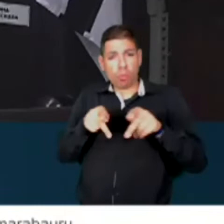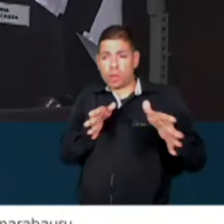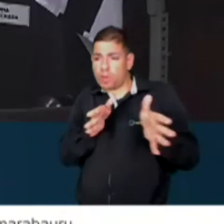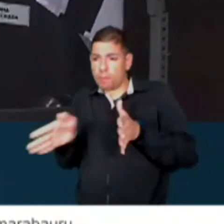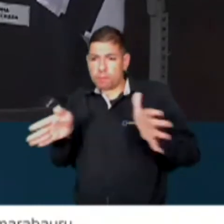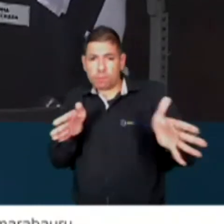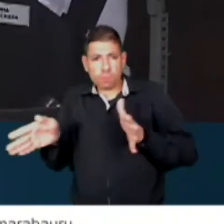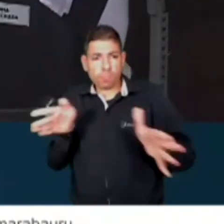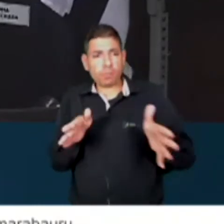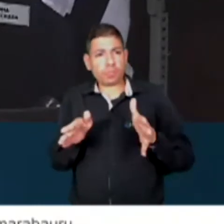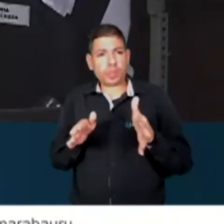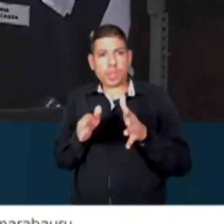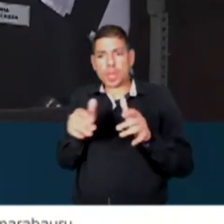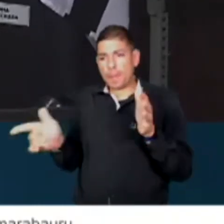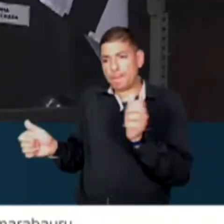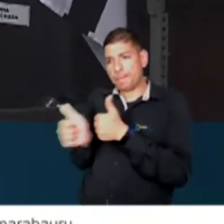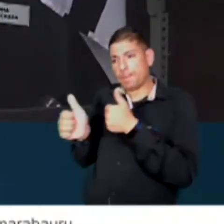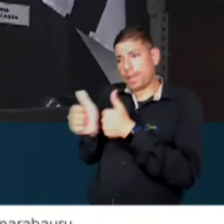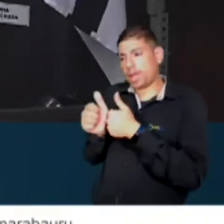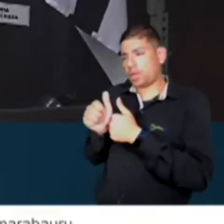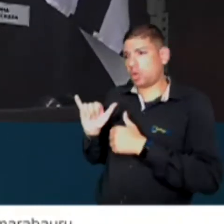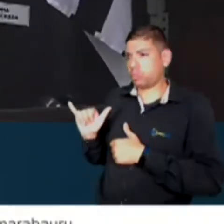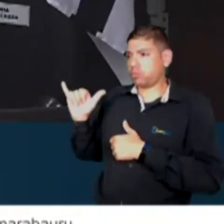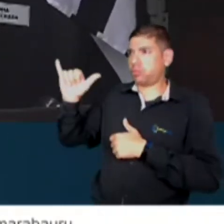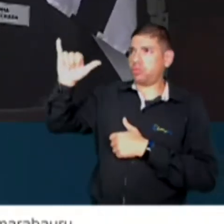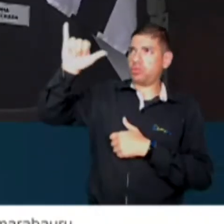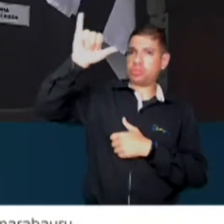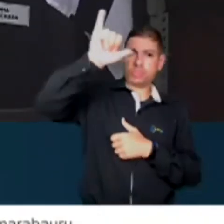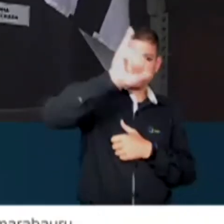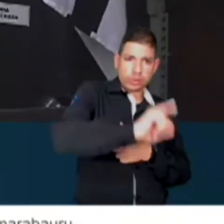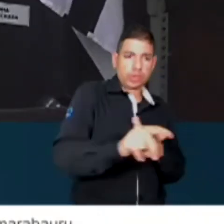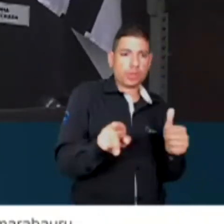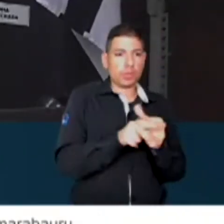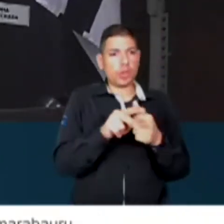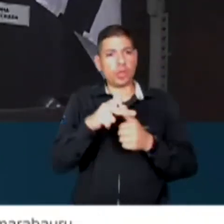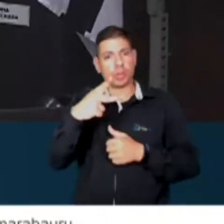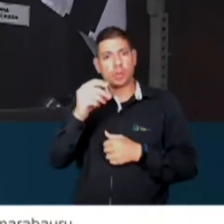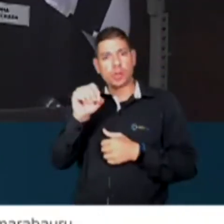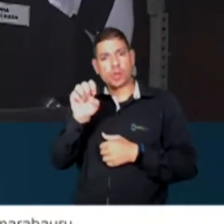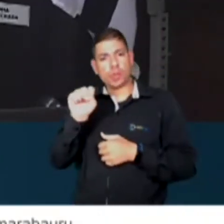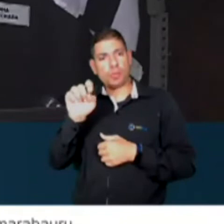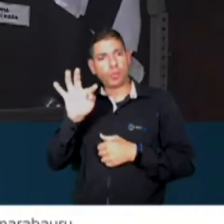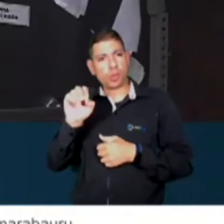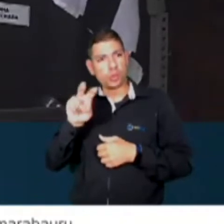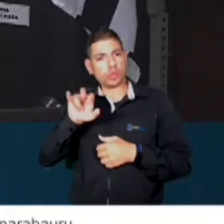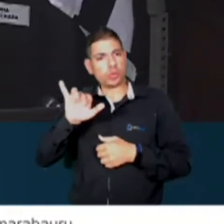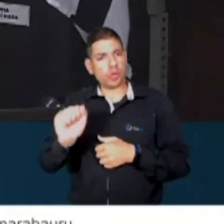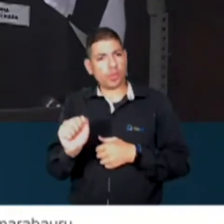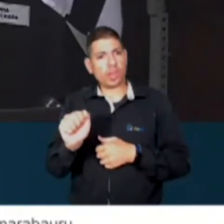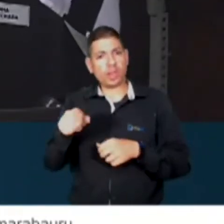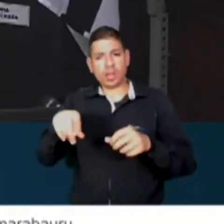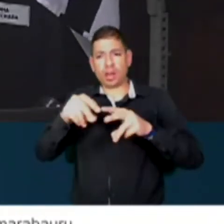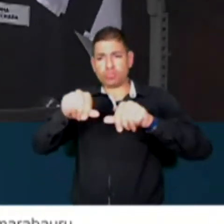aeroporto internacional de carga, que é o Moço Tobias. Era uma via que ceifava vidas todo